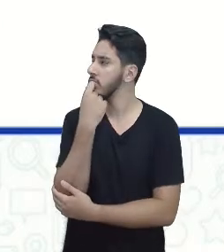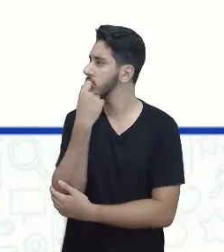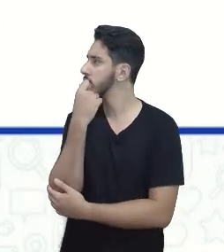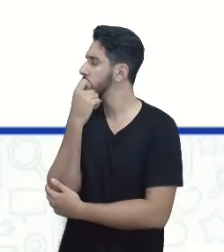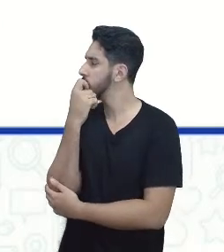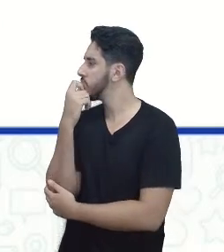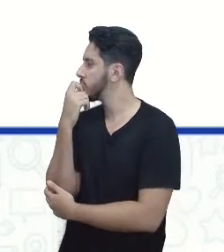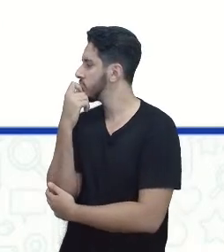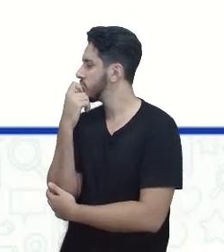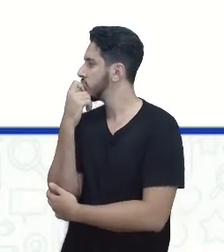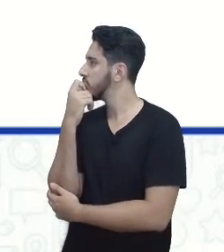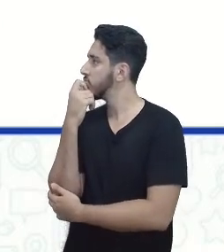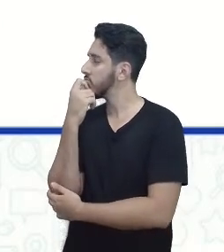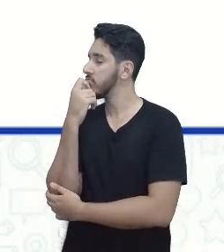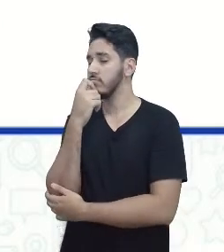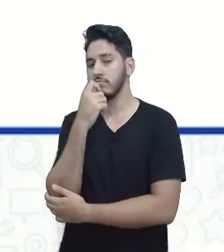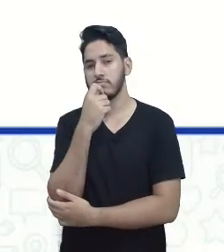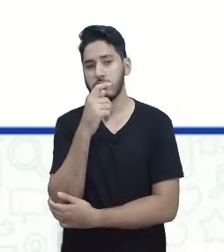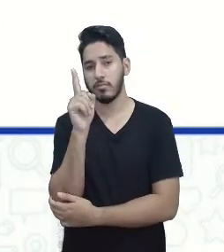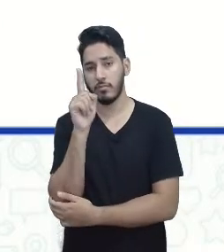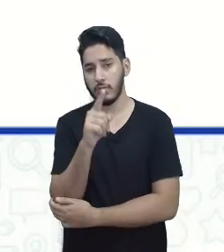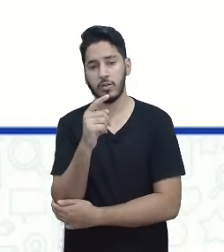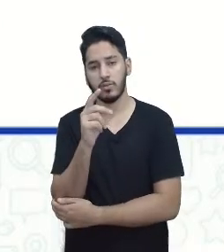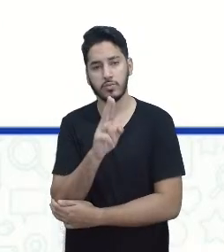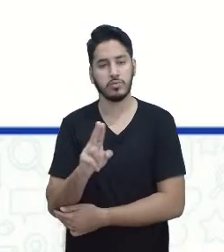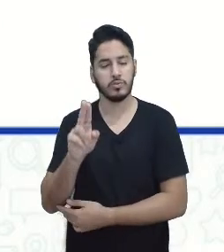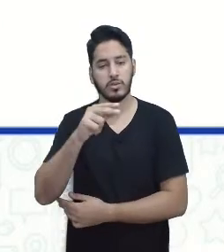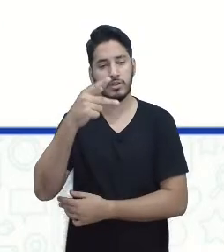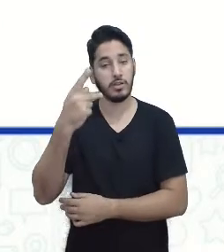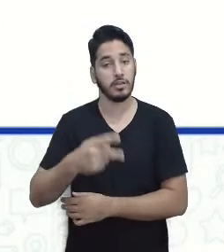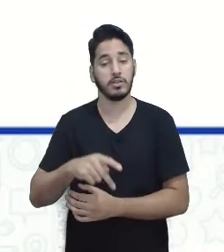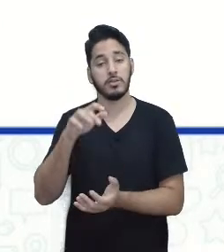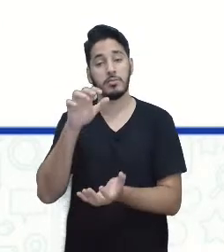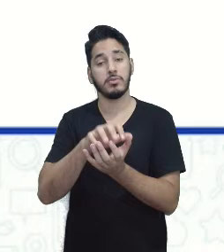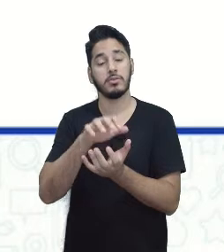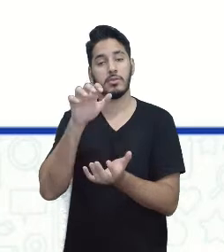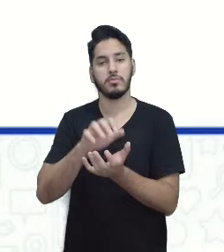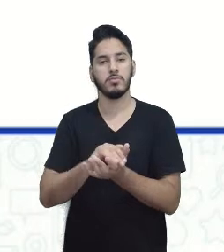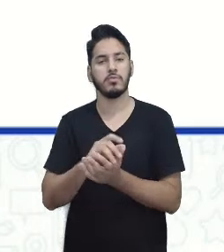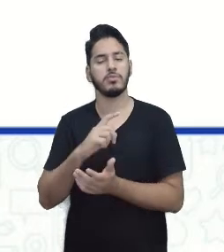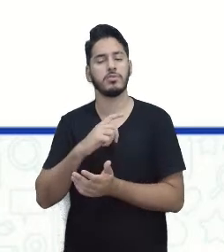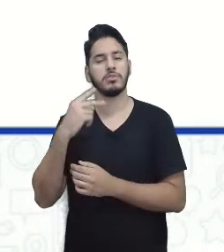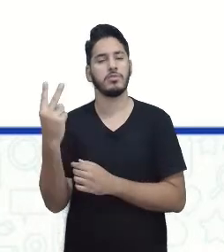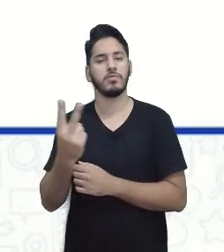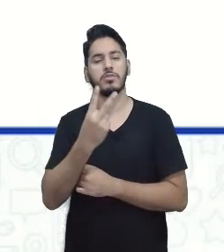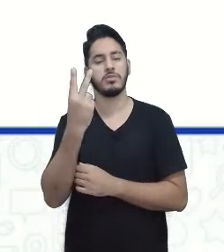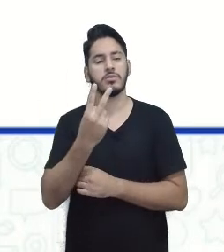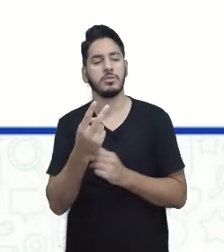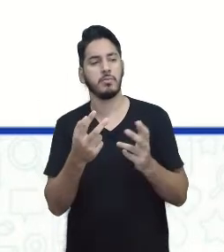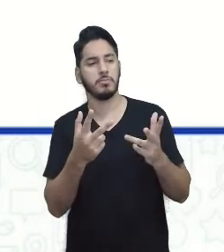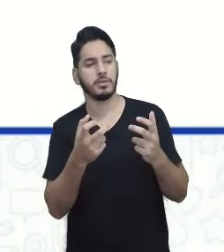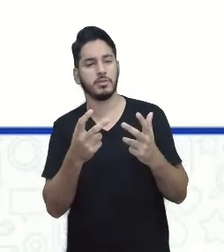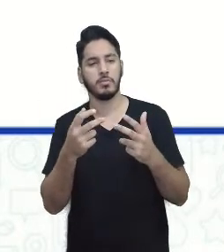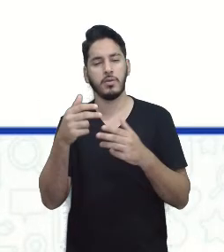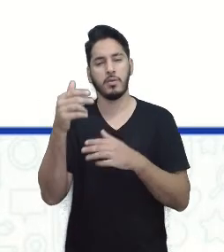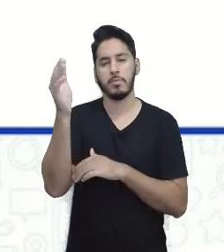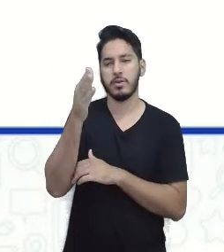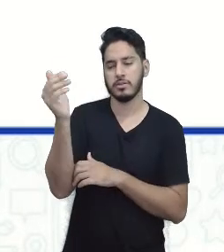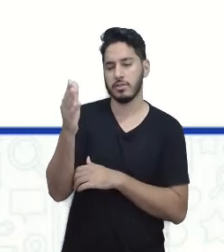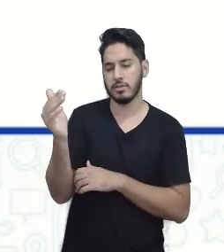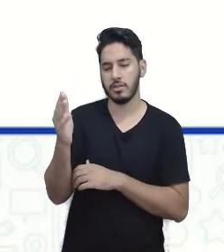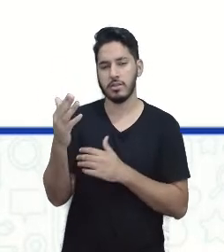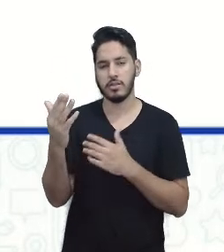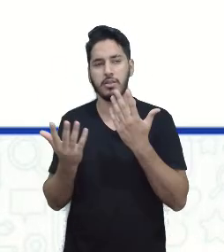Recife. Então, essa é uma coisa muito utilizada aqui em Pernambuco, se valoriza muito essa identificação com bandeiras,